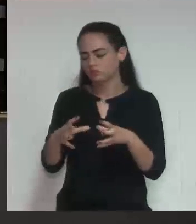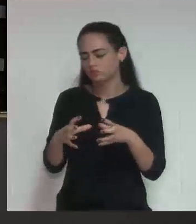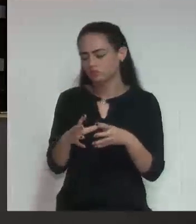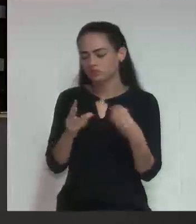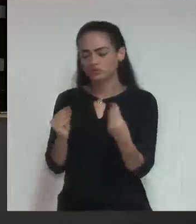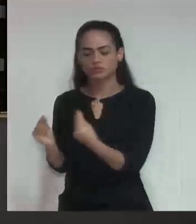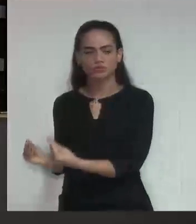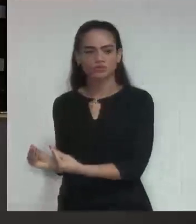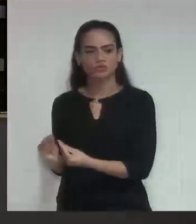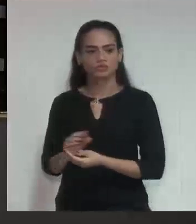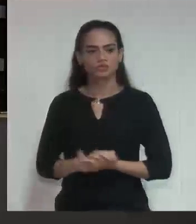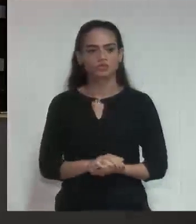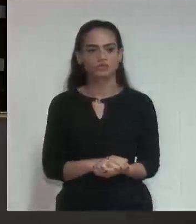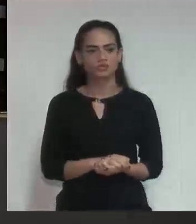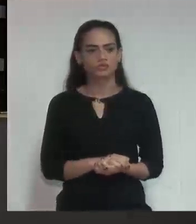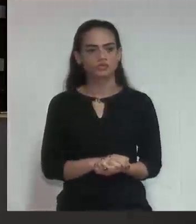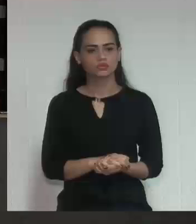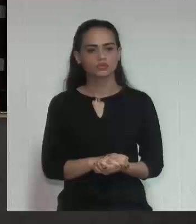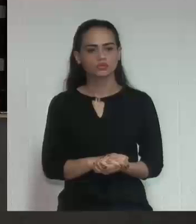comissões permanentes.